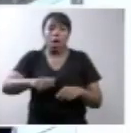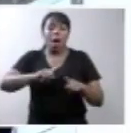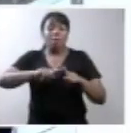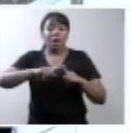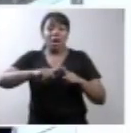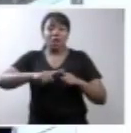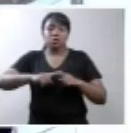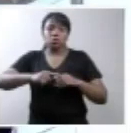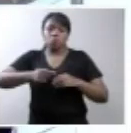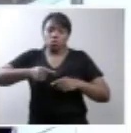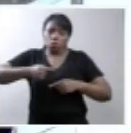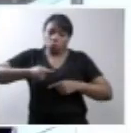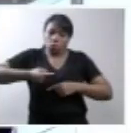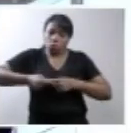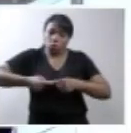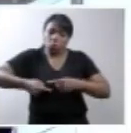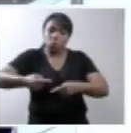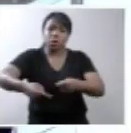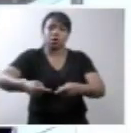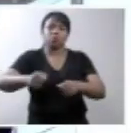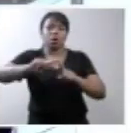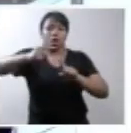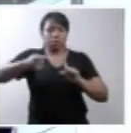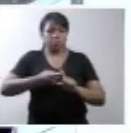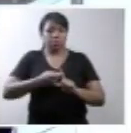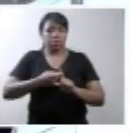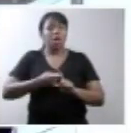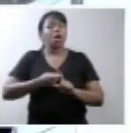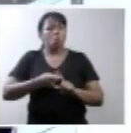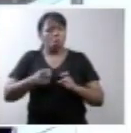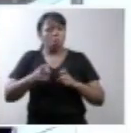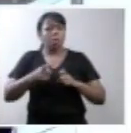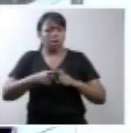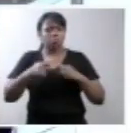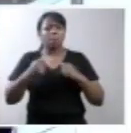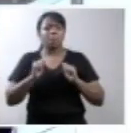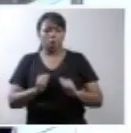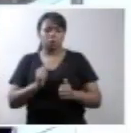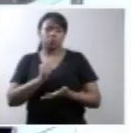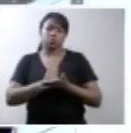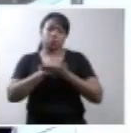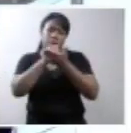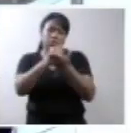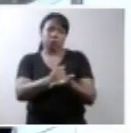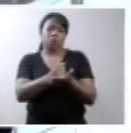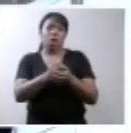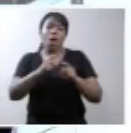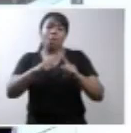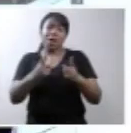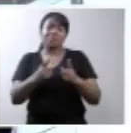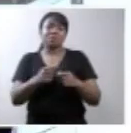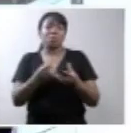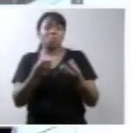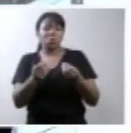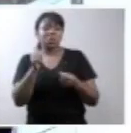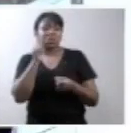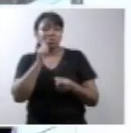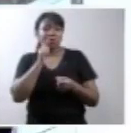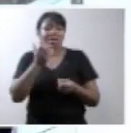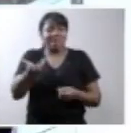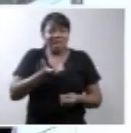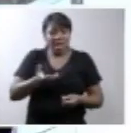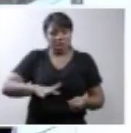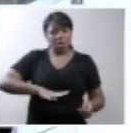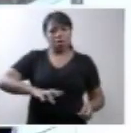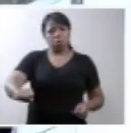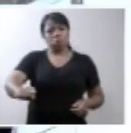vez mais durante a gravidez compete ao médico dar esse apoio Infelizmente há muitos que